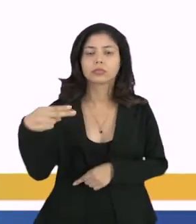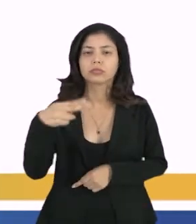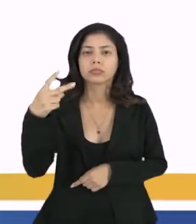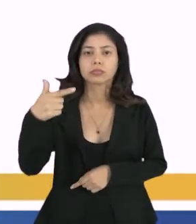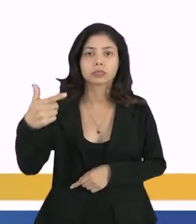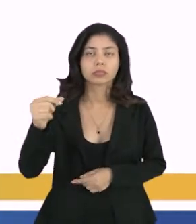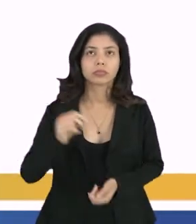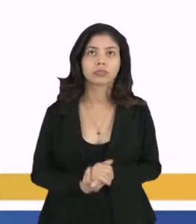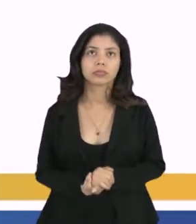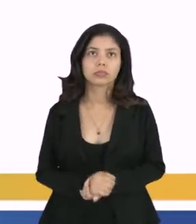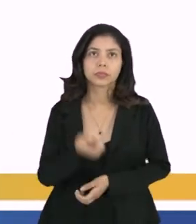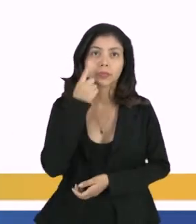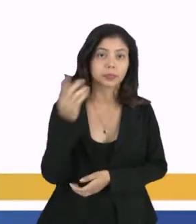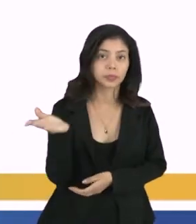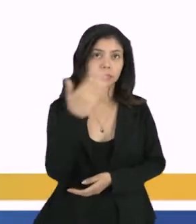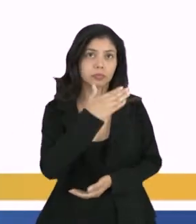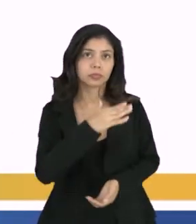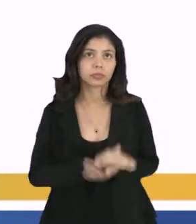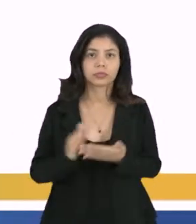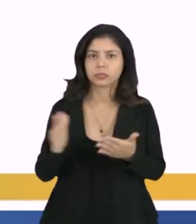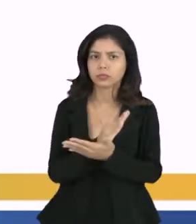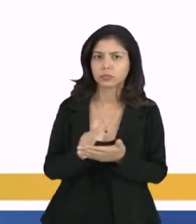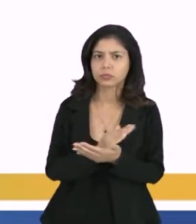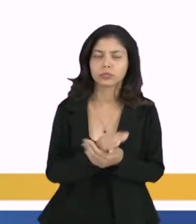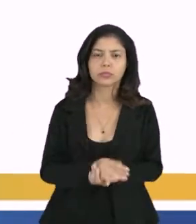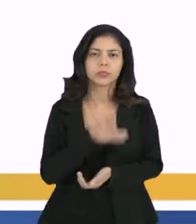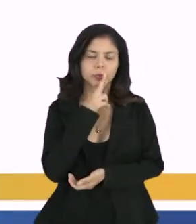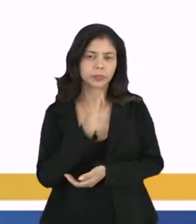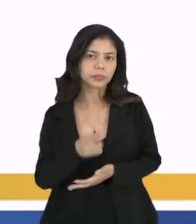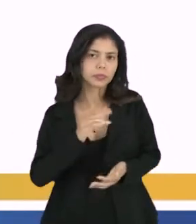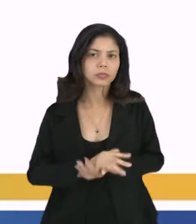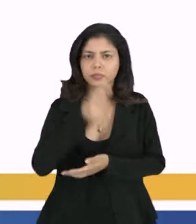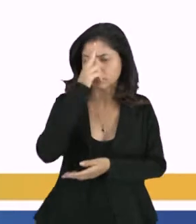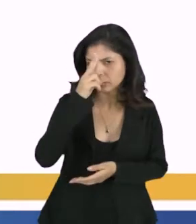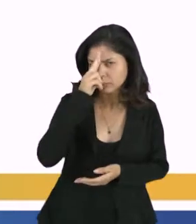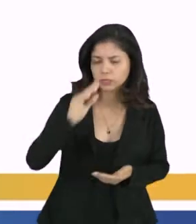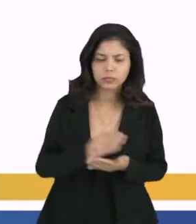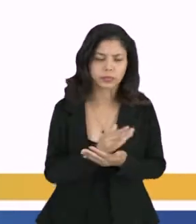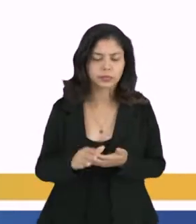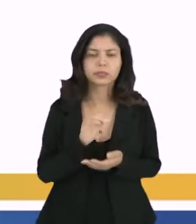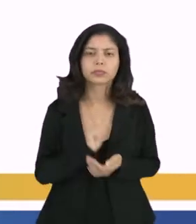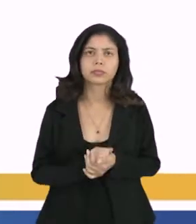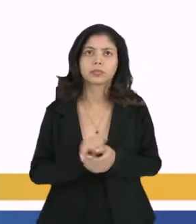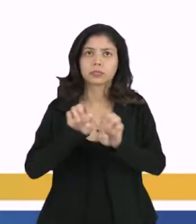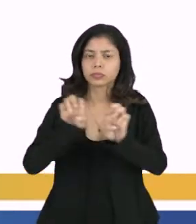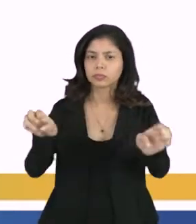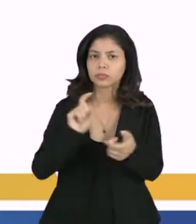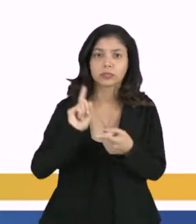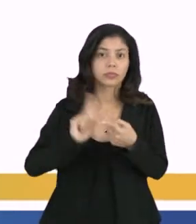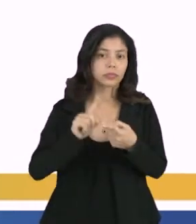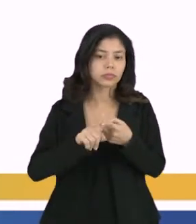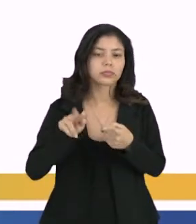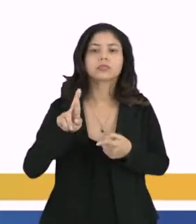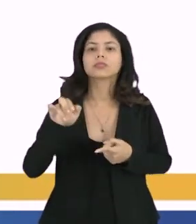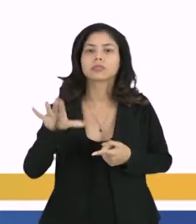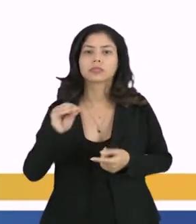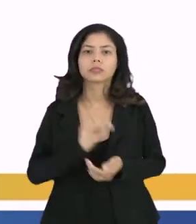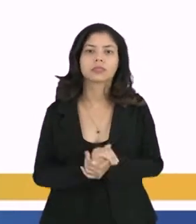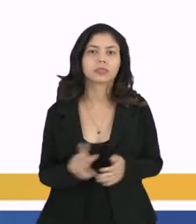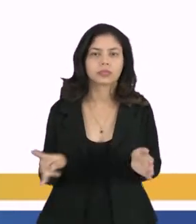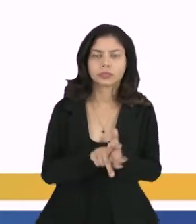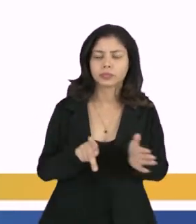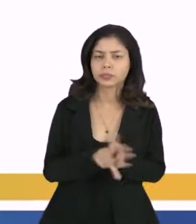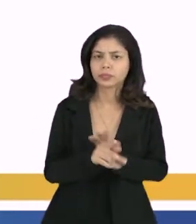20. Vamos observar algumas soluções. Você deve lembrar que solução de uma equação do primeiro grau com uma variável, com uma